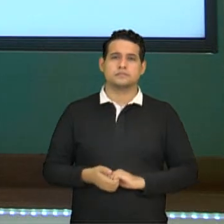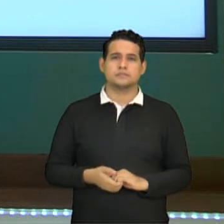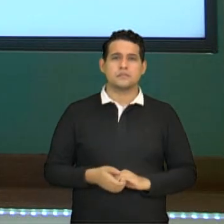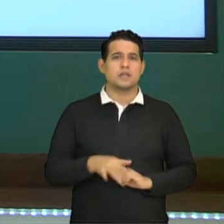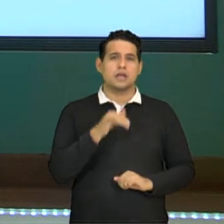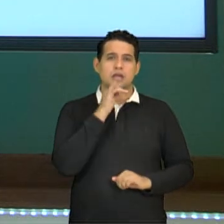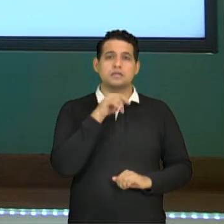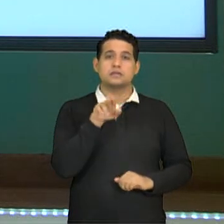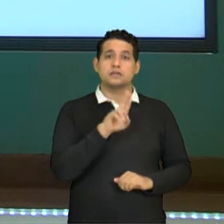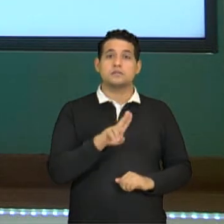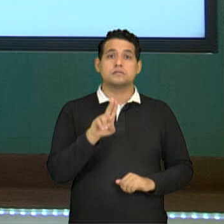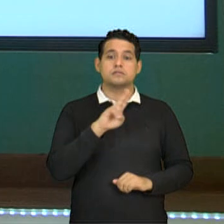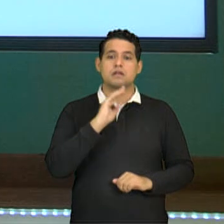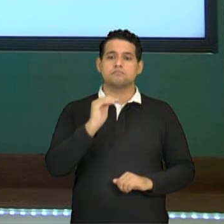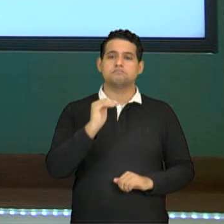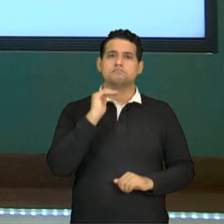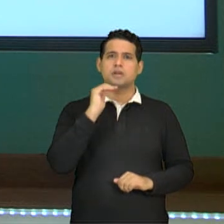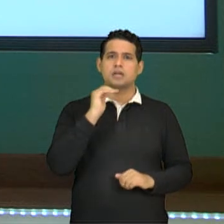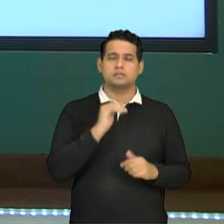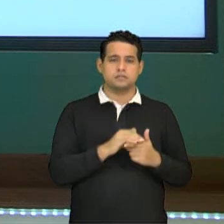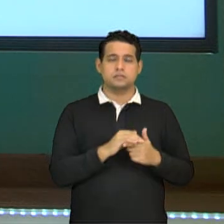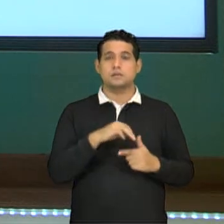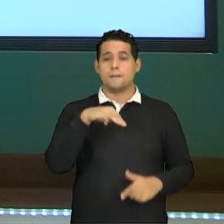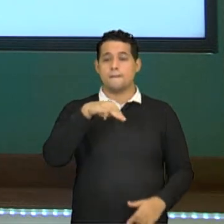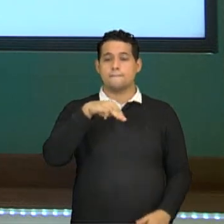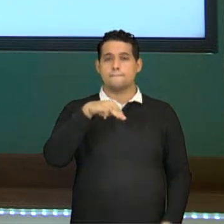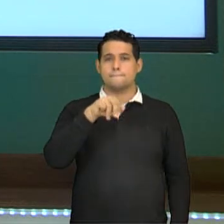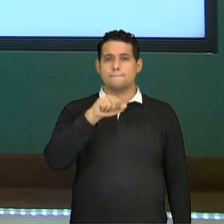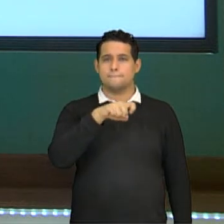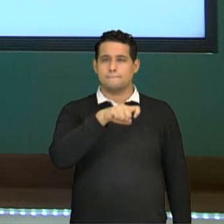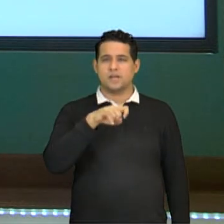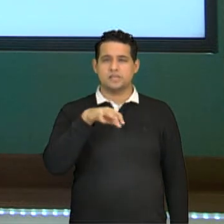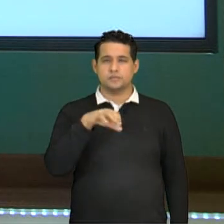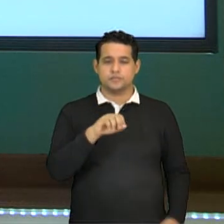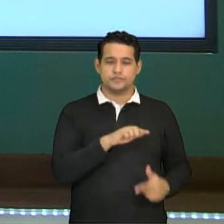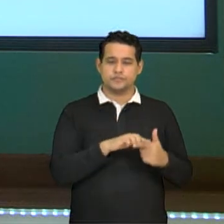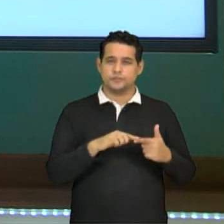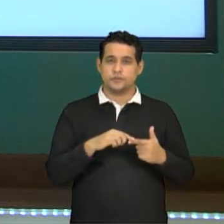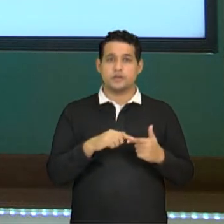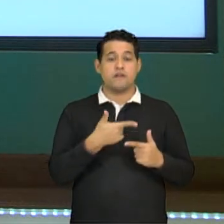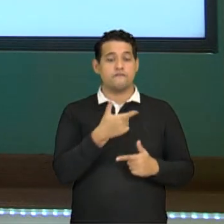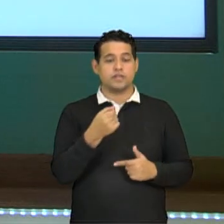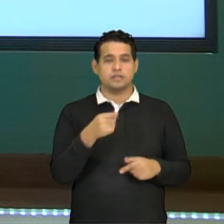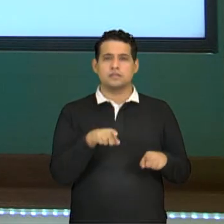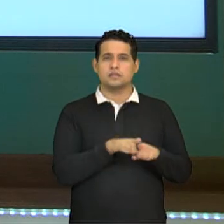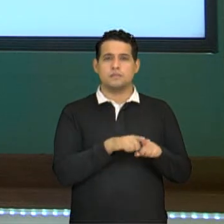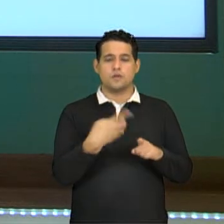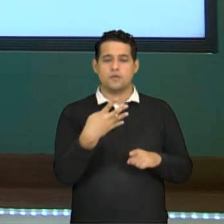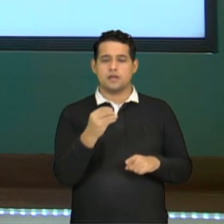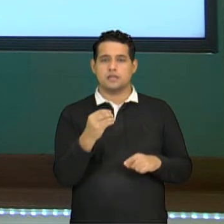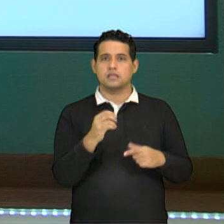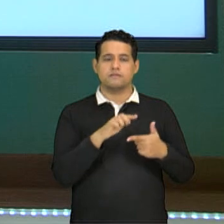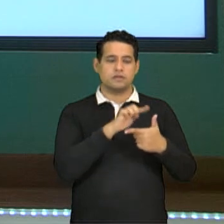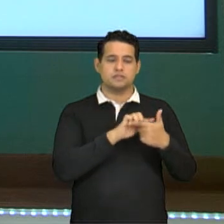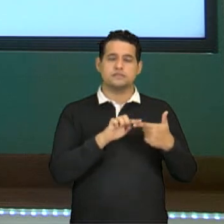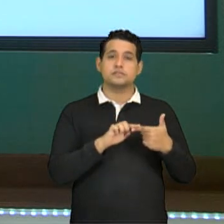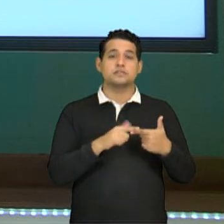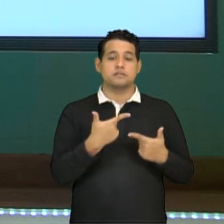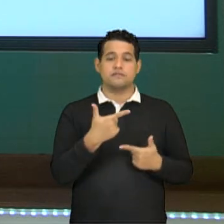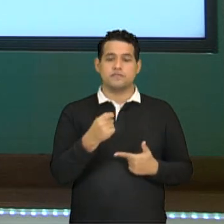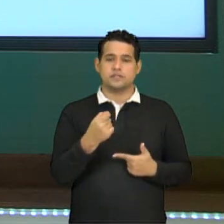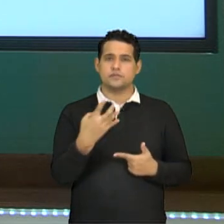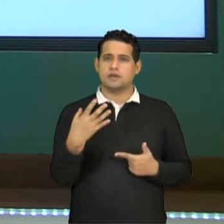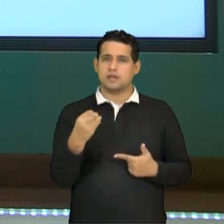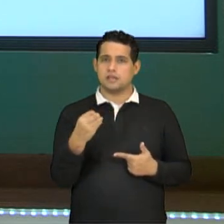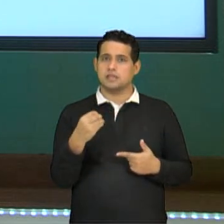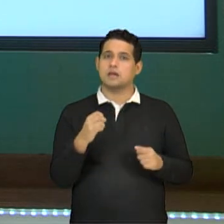vai pegar o máximo divisor comum ao 20 e ao 40 e vai dividir 20 e